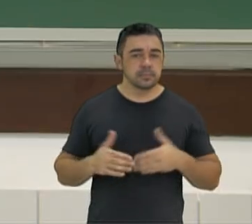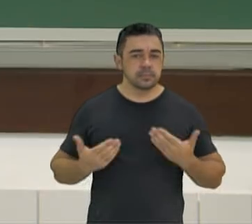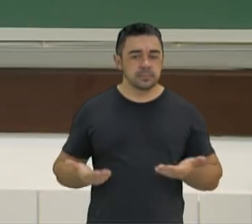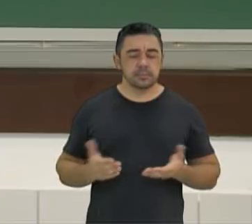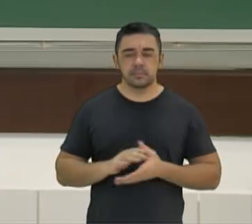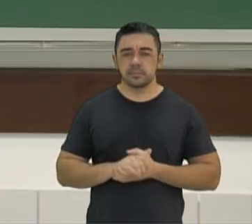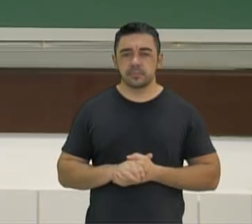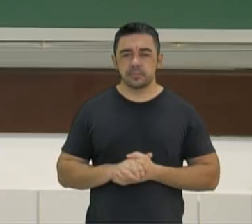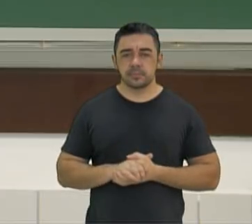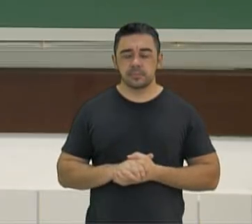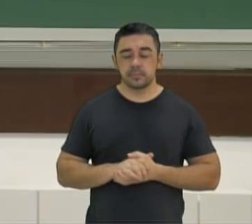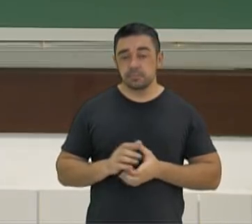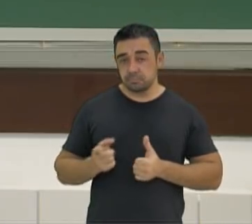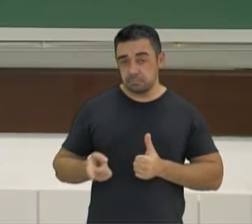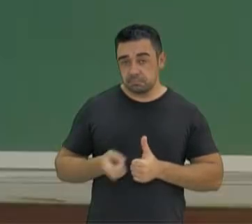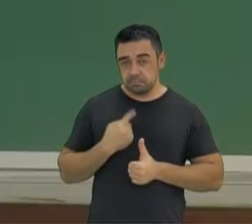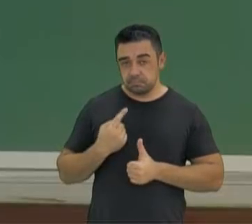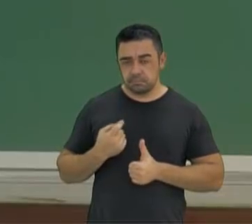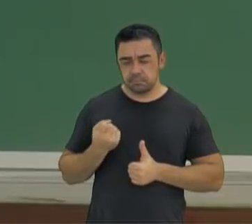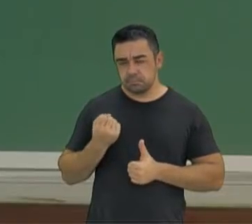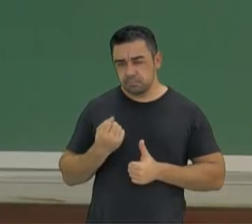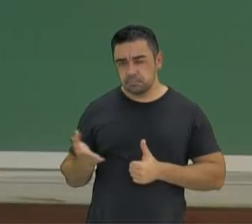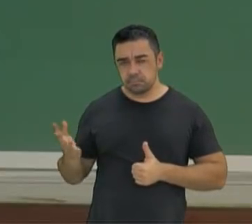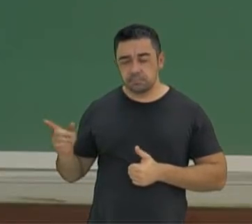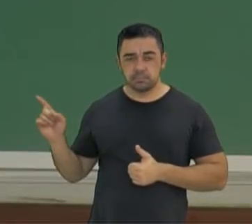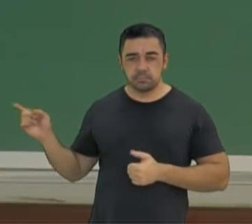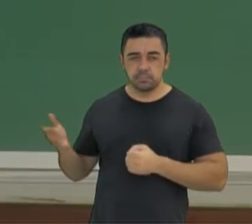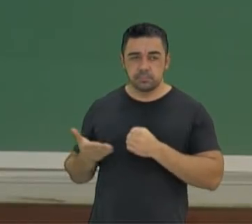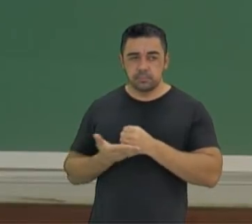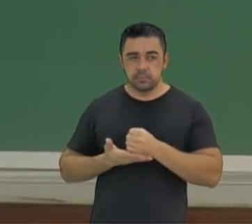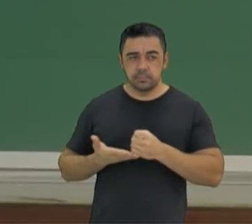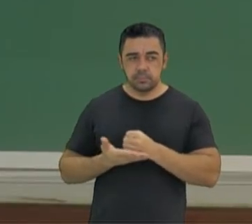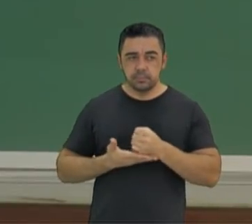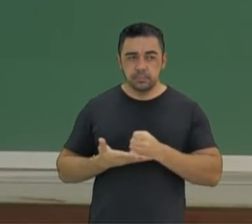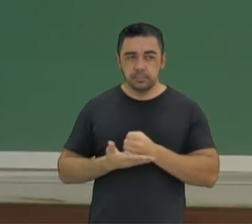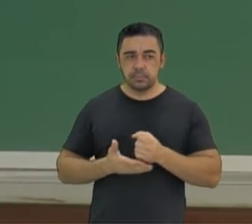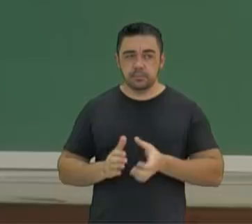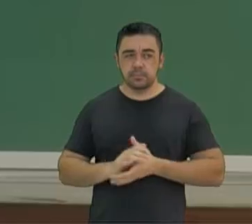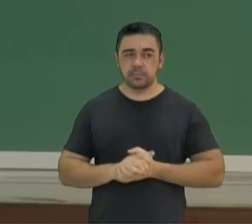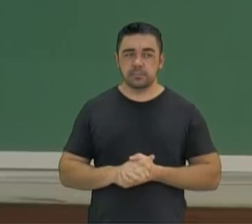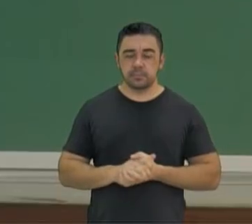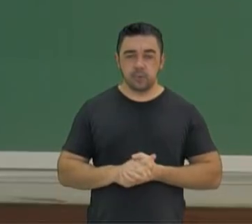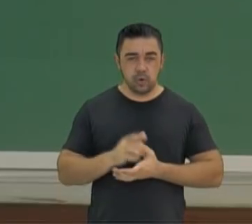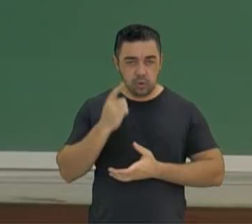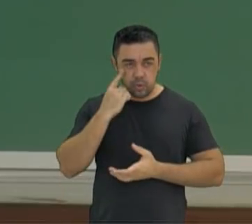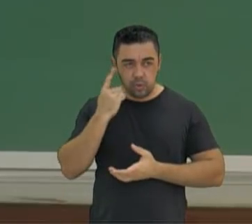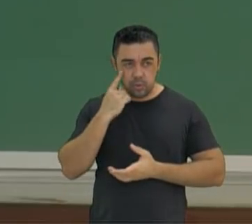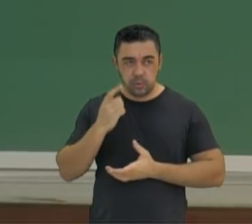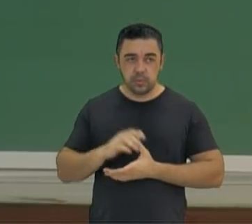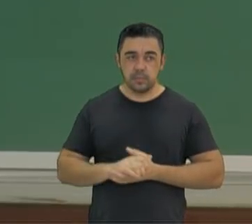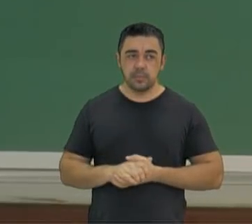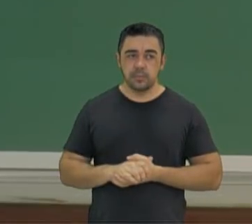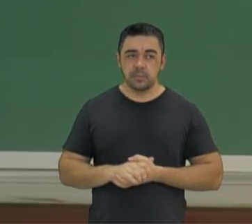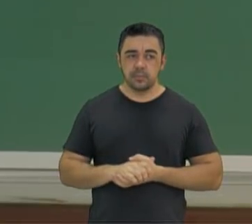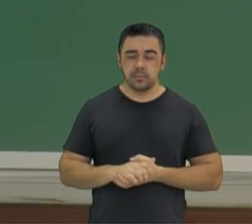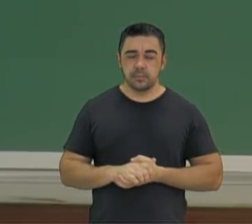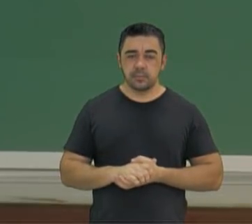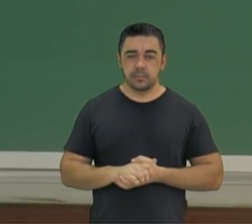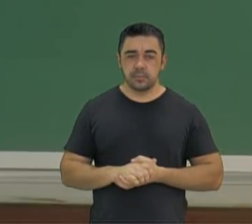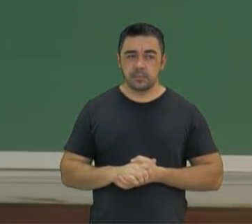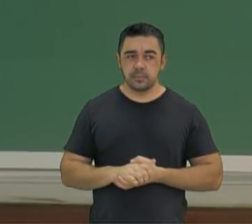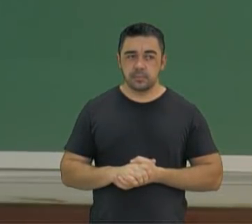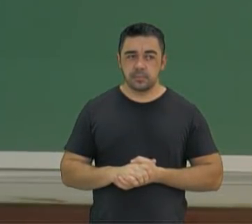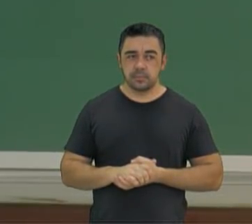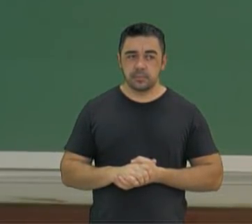E aí? Então, primeira coisa, vamos ver qual a base, qual polígono que forma. Eu vou começar por esse aqui, ó. 1,